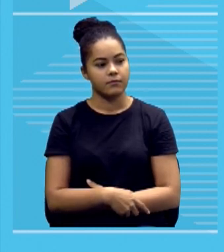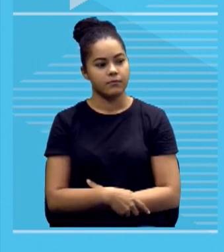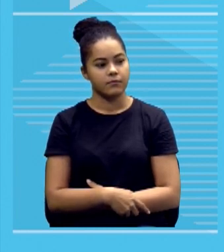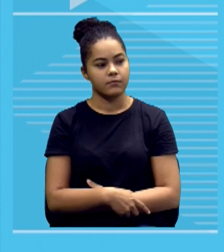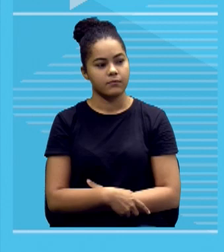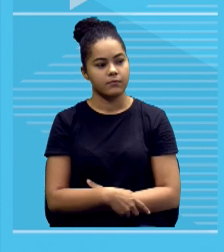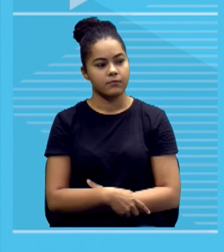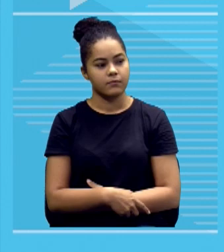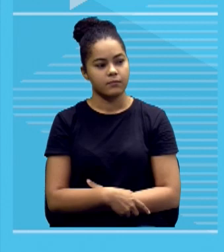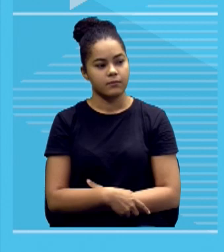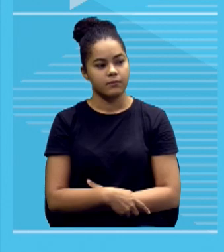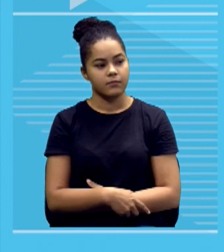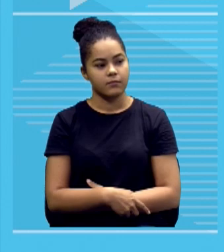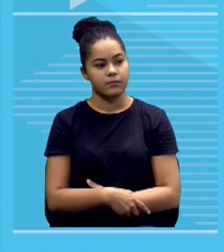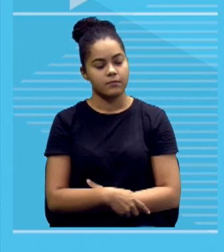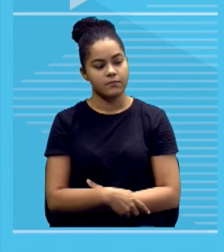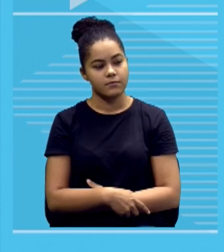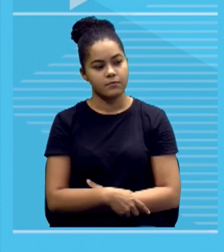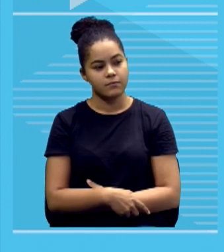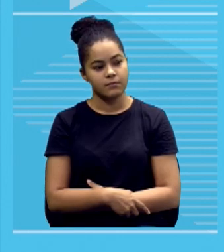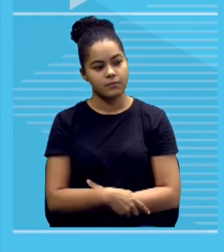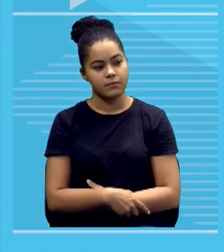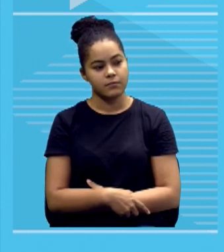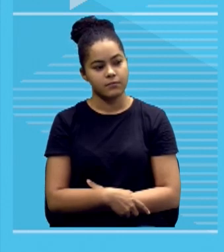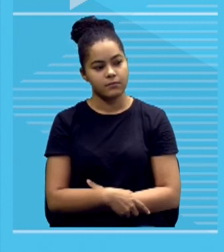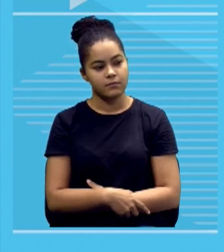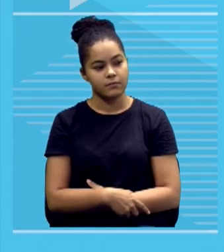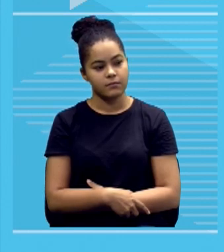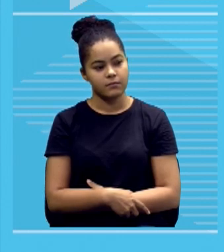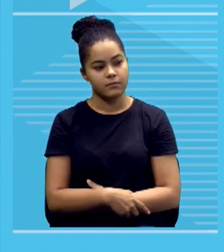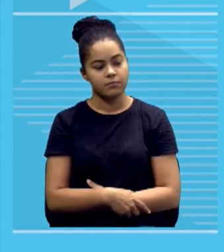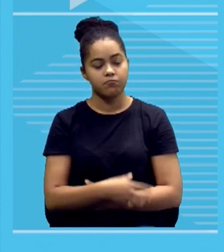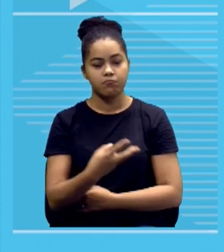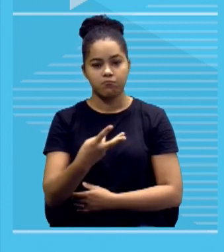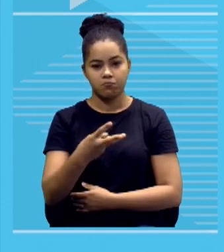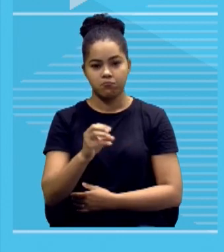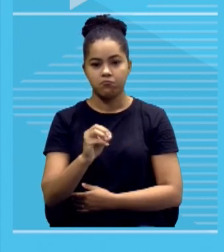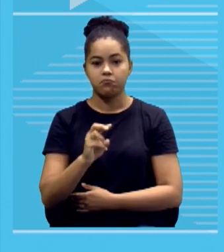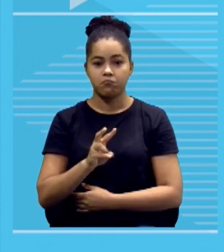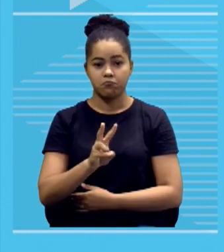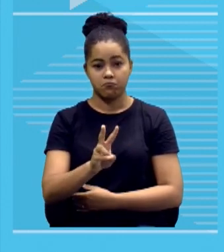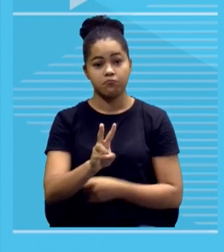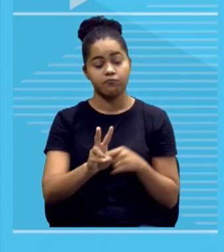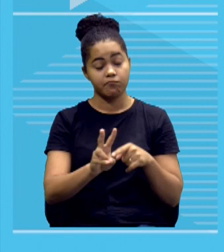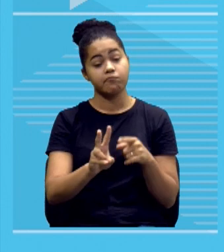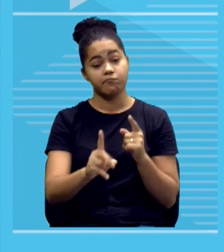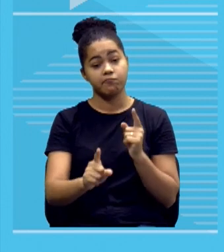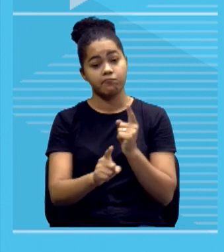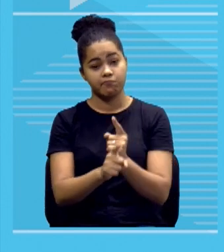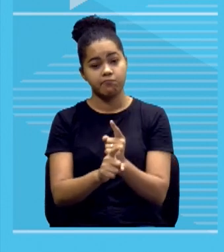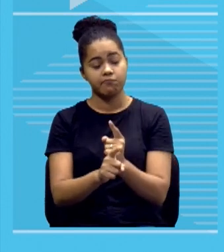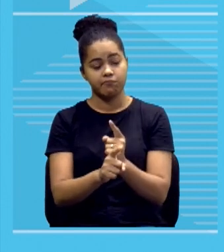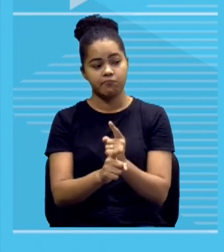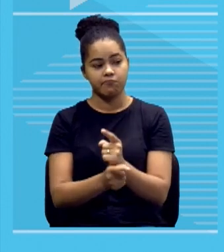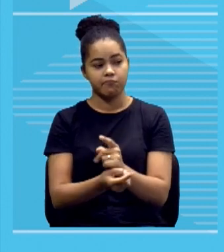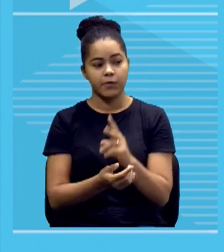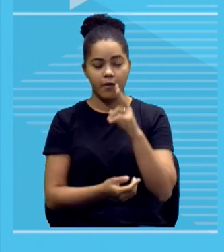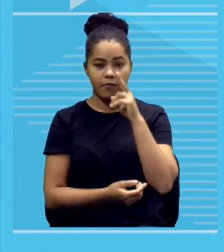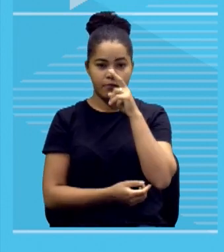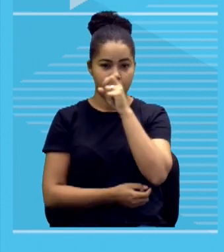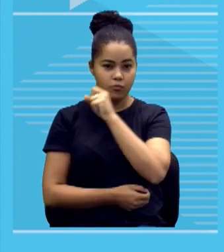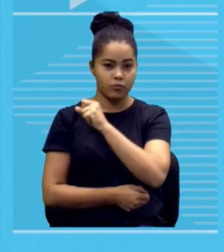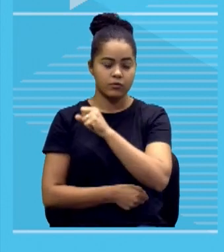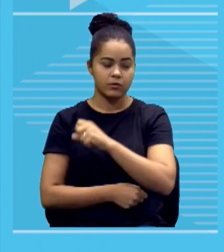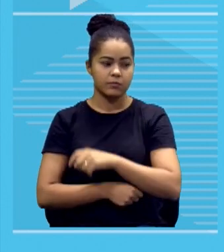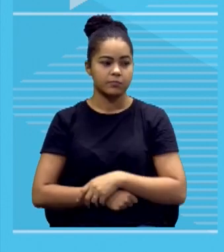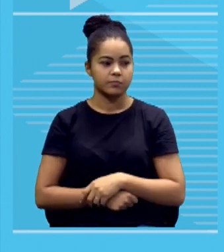Logo, a minha força eletromotriz daria 30 volts. Bom, Força eletromotriz daria aí 30 volts